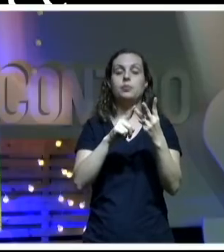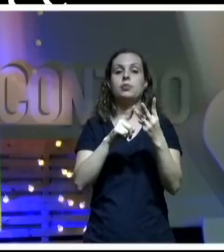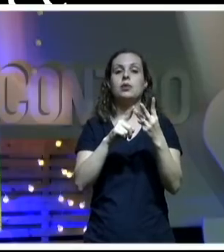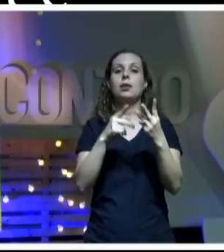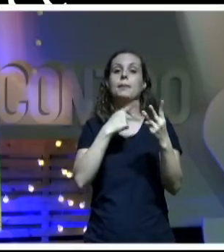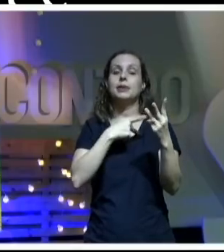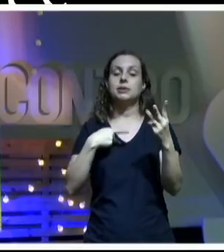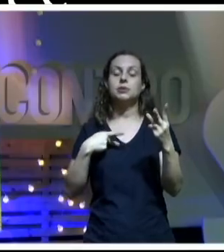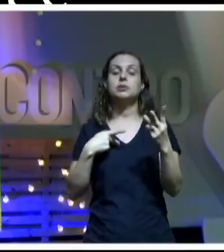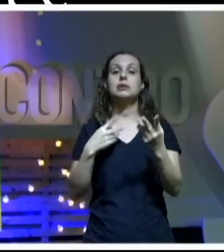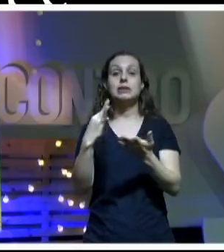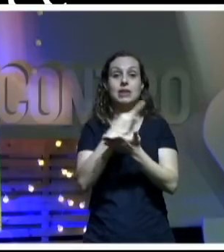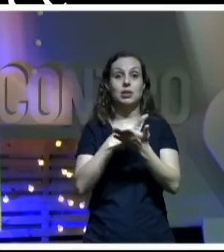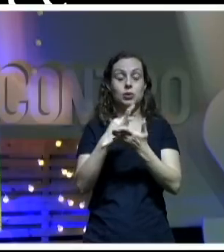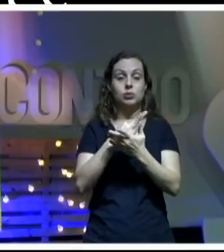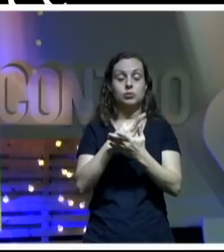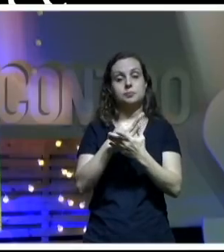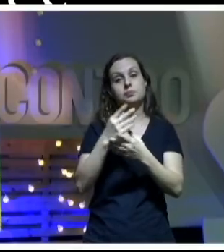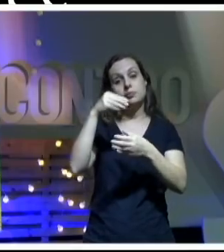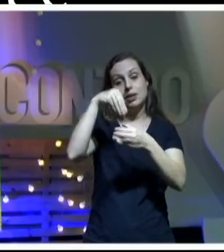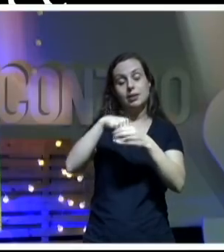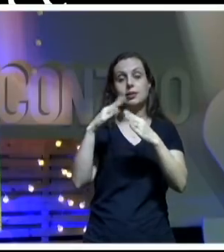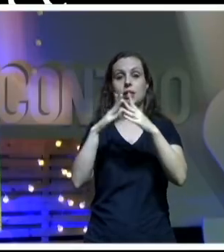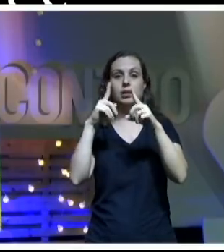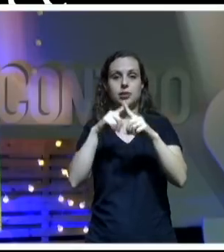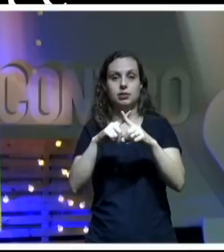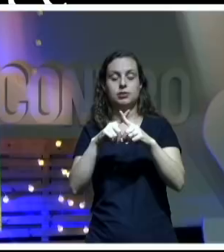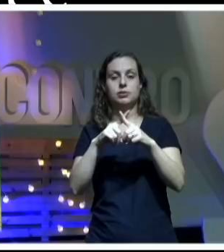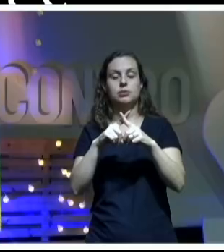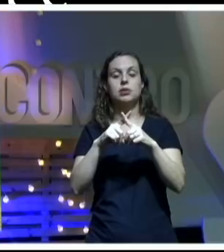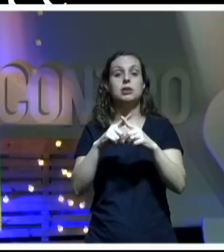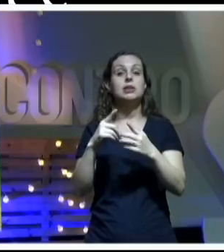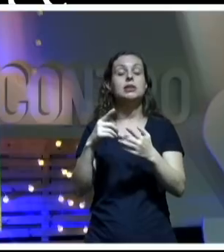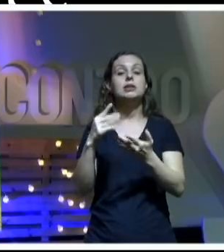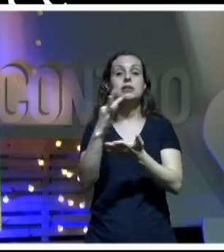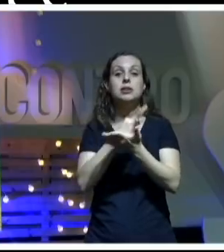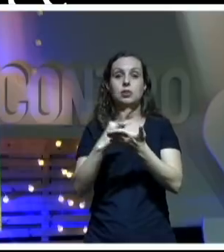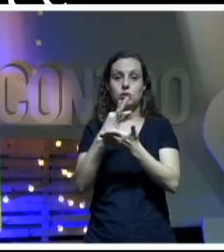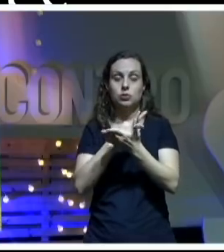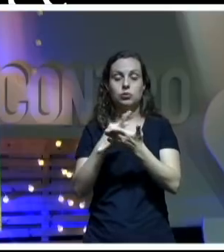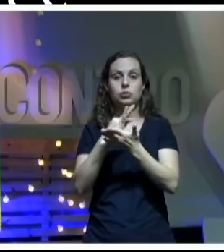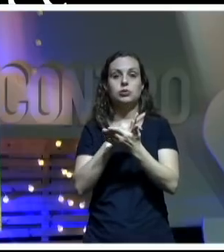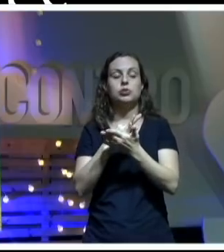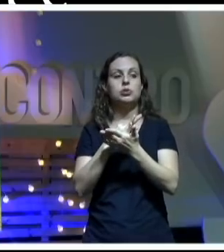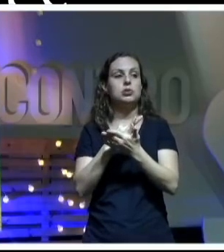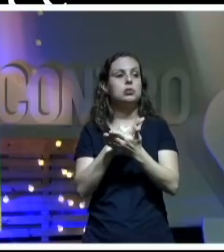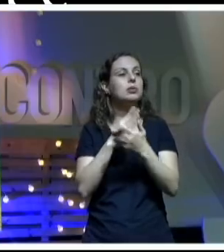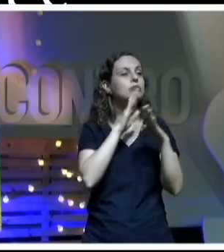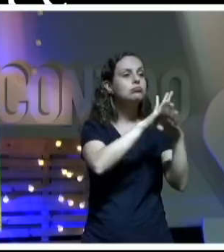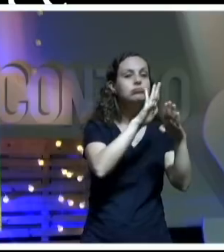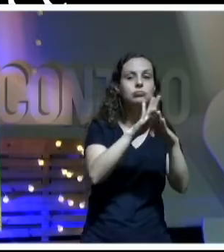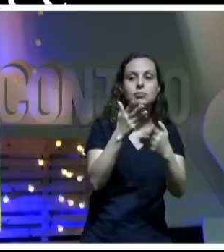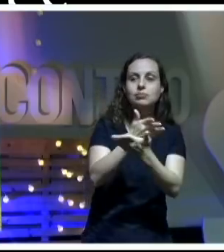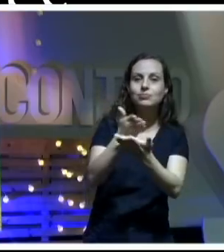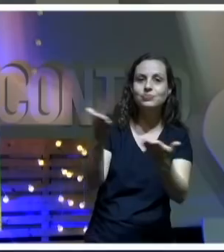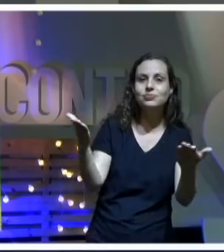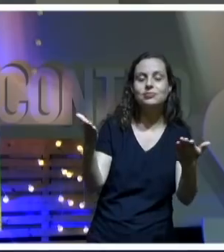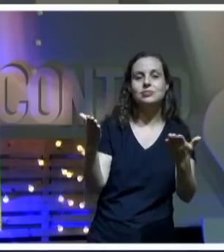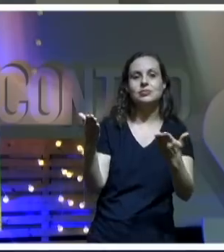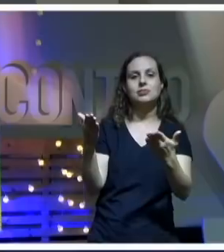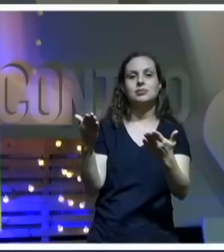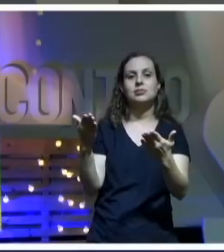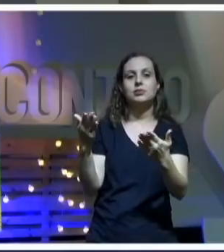eclesial o teólogo da igreja é o pastor que constrói tecnologia pra outros cristãos teólogos e pra outros pastores ele pensa igreja